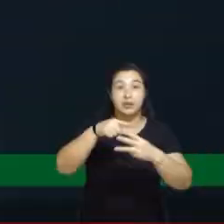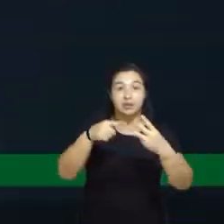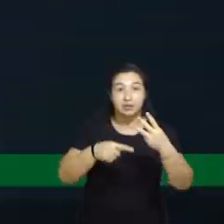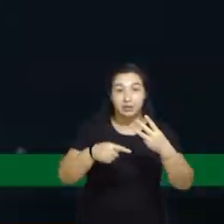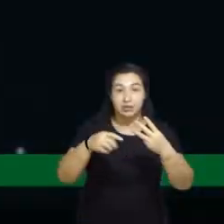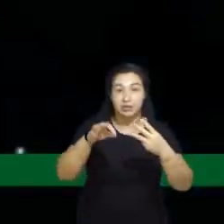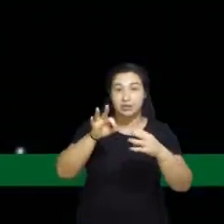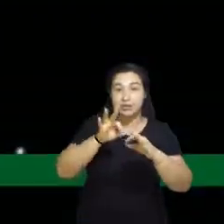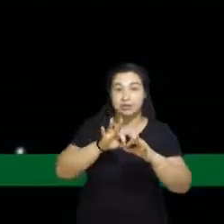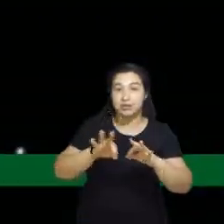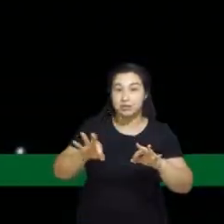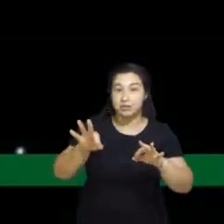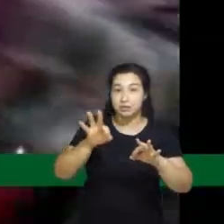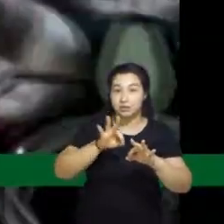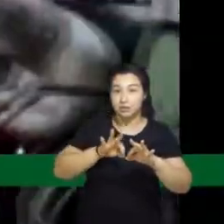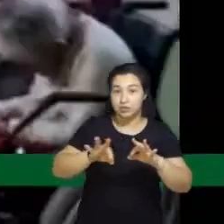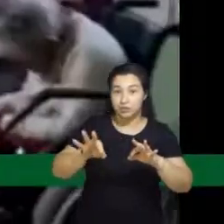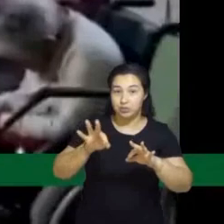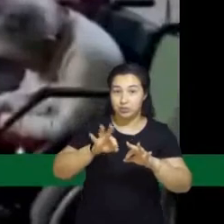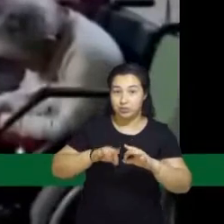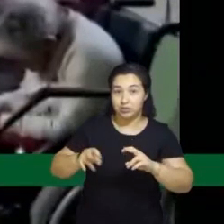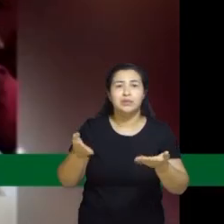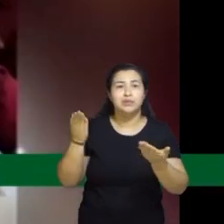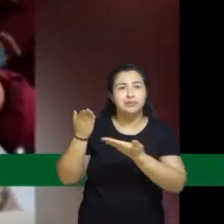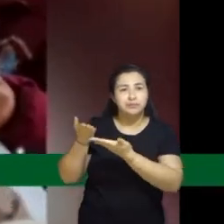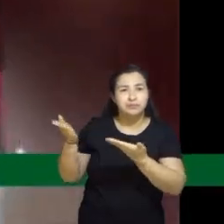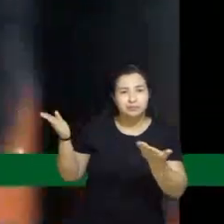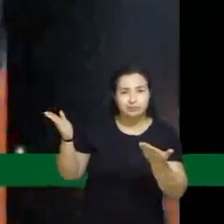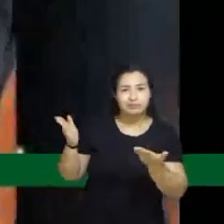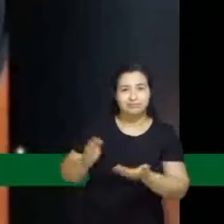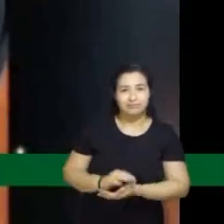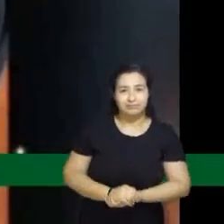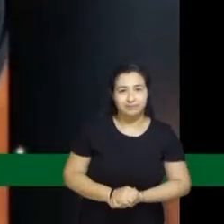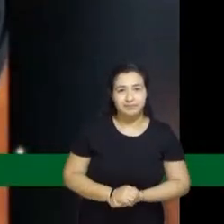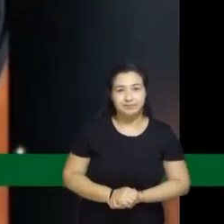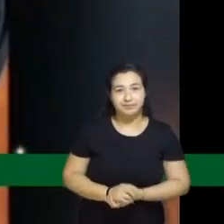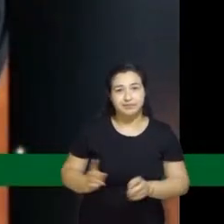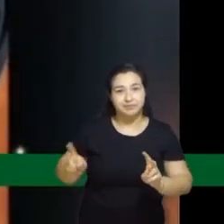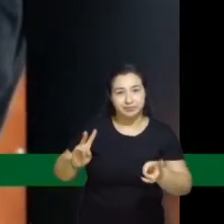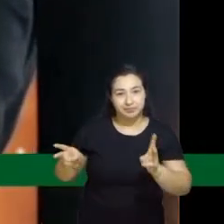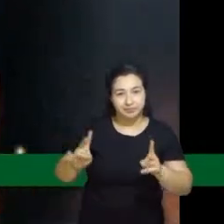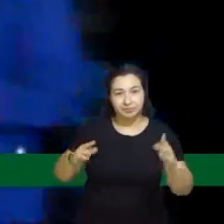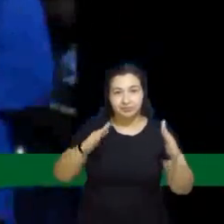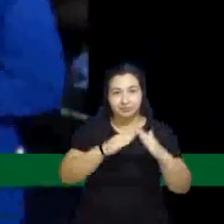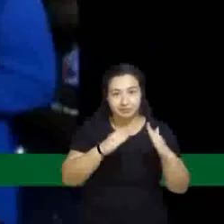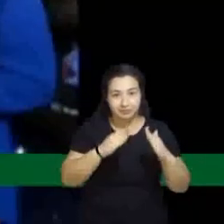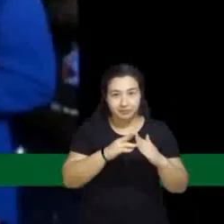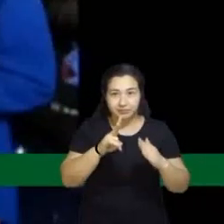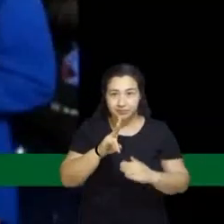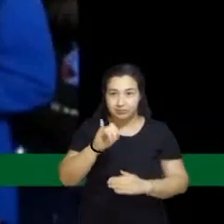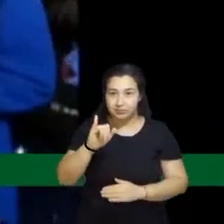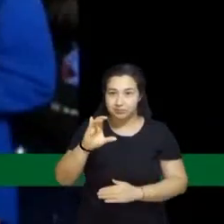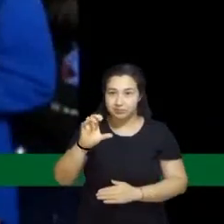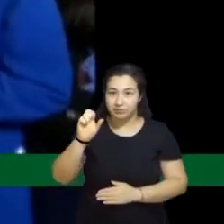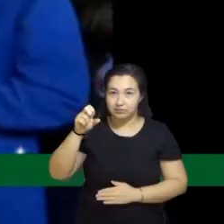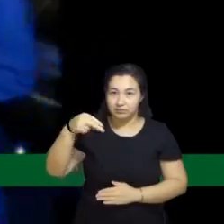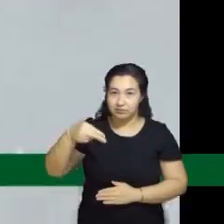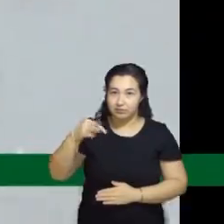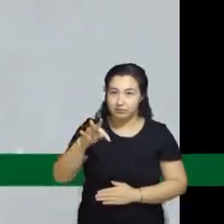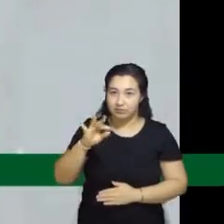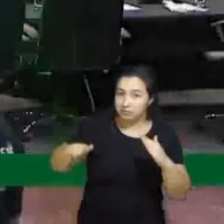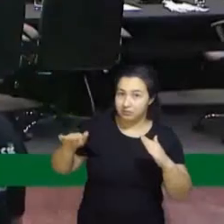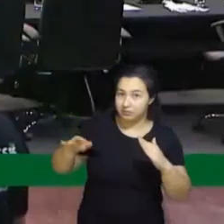As instituições Asilo Lar Vicentino, Asilo Lar Saze Adler e a Associação Beneficente Lar Menino Deus